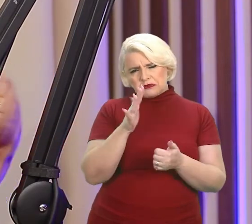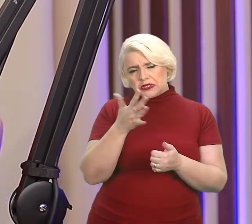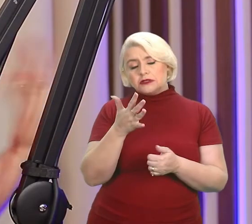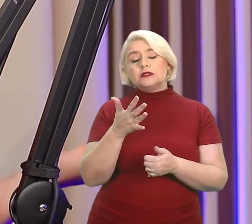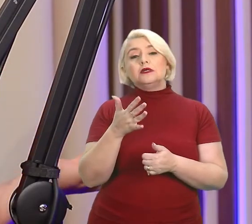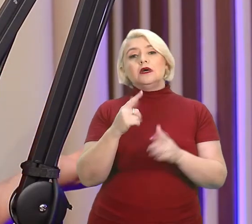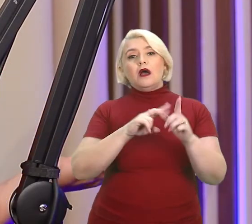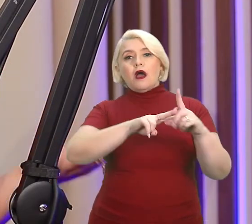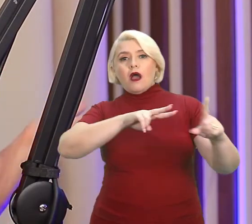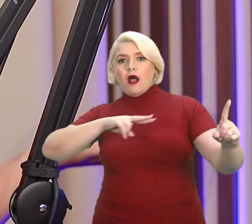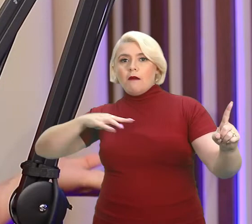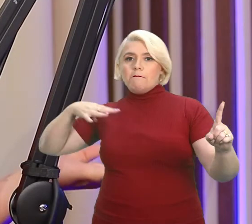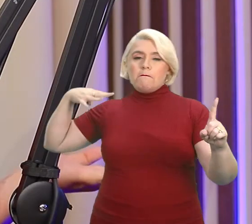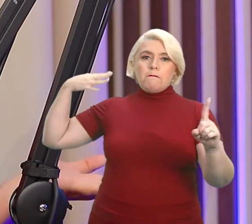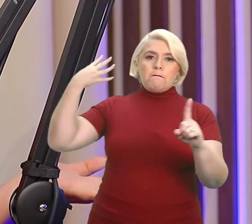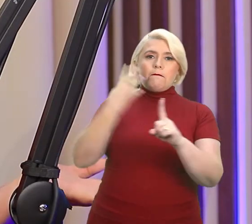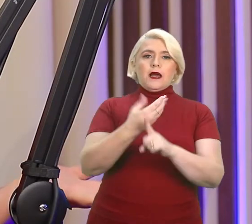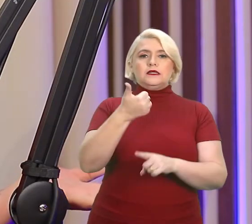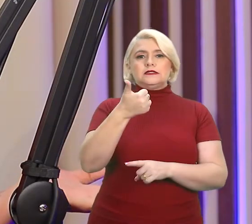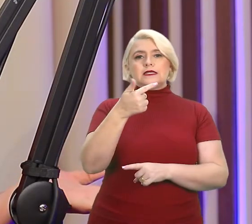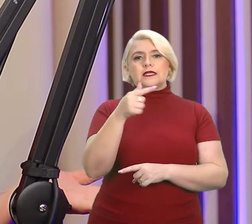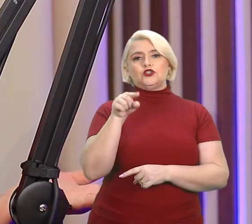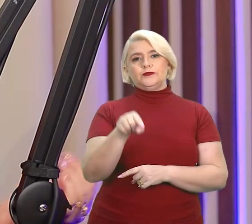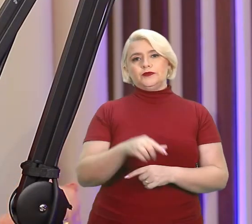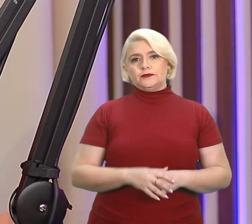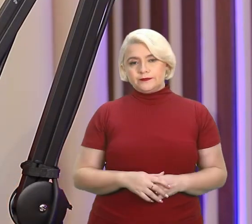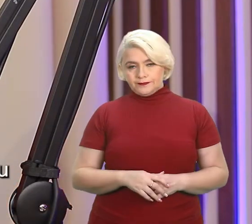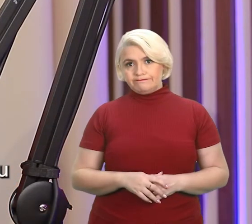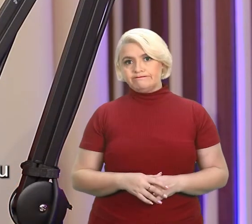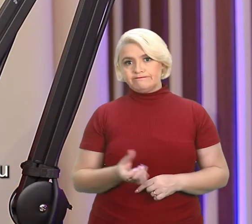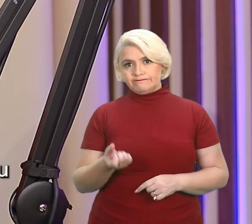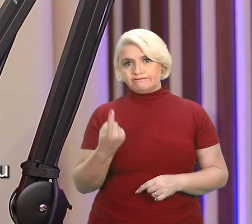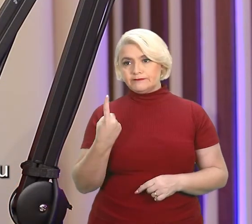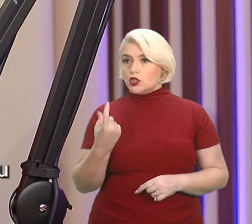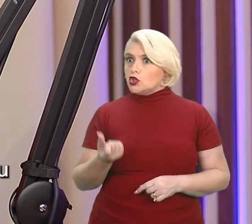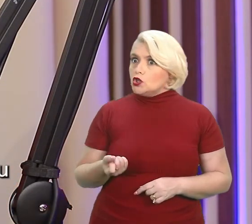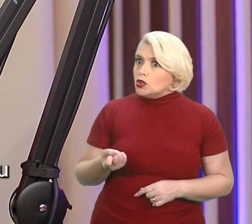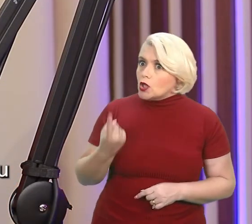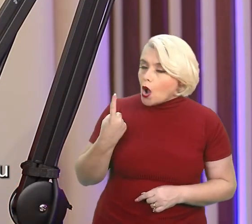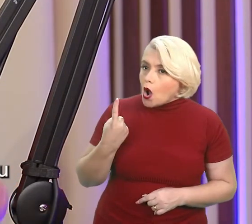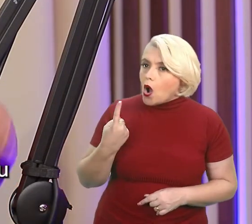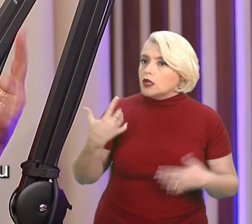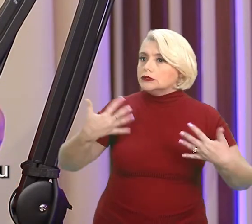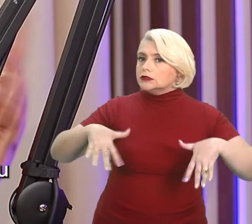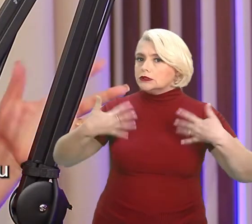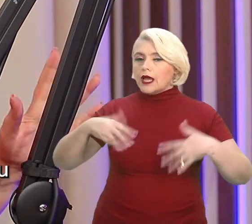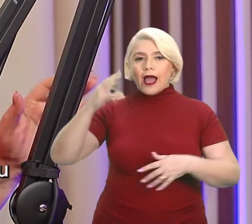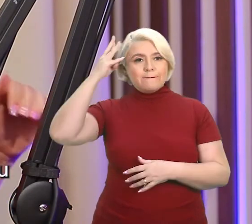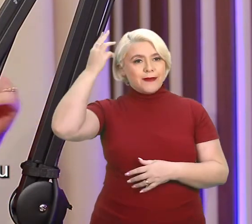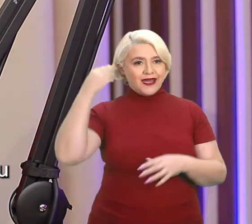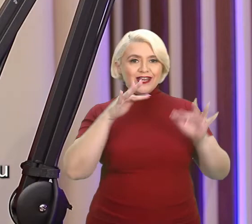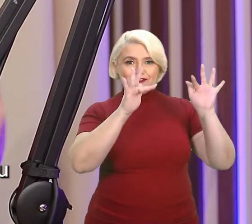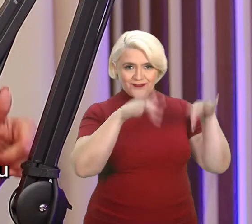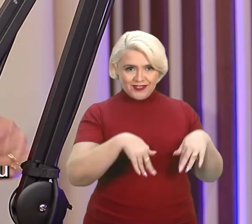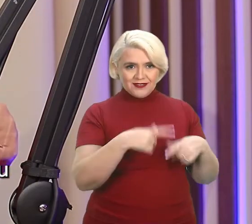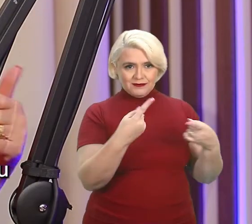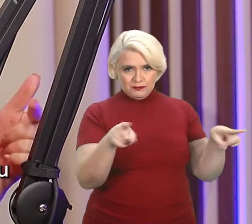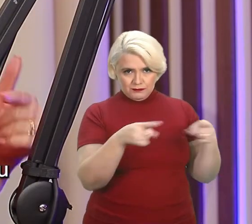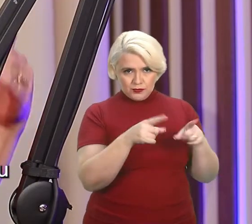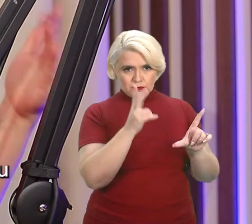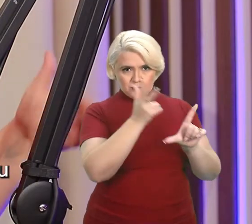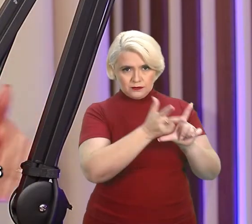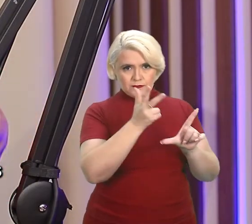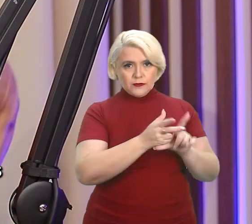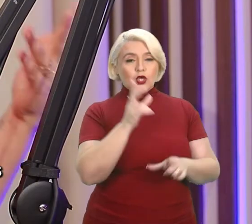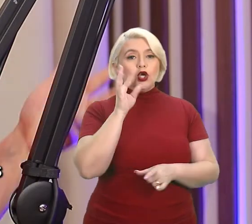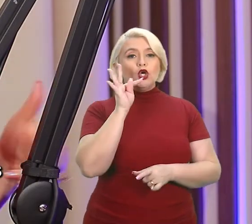seguidores, foi para 17 mil. Nossa. Então, aí a Marília, na hora que terminou, aí no